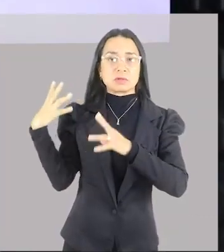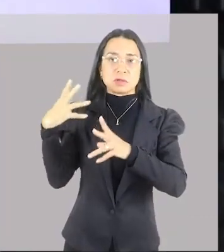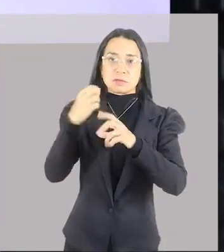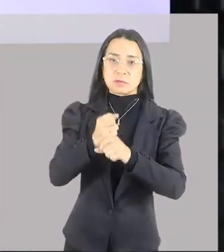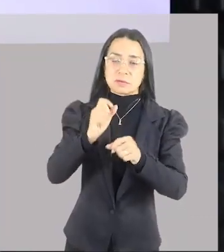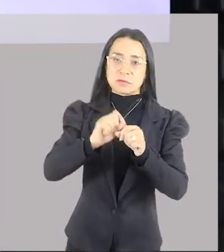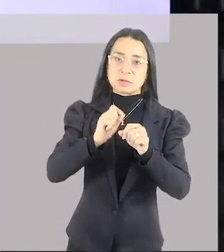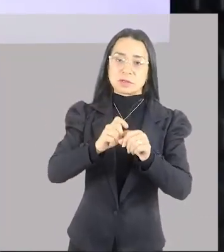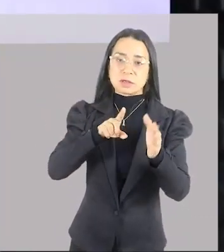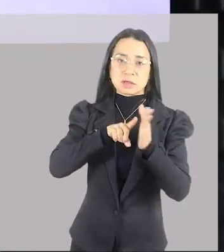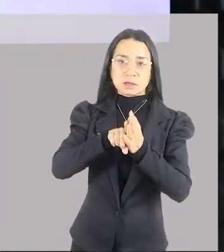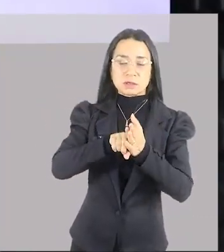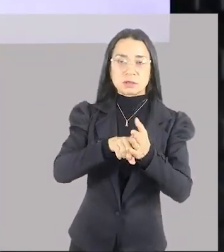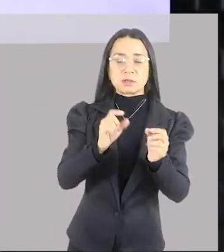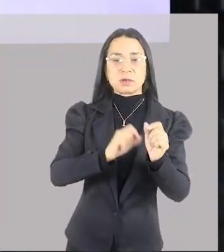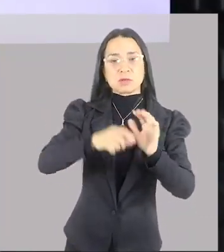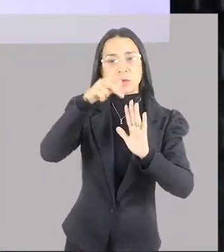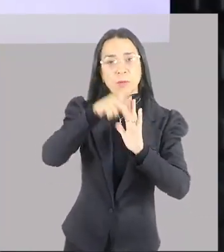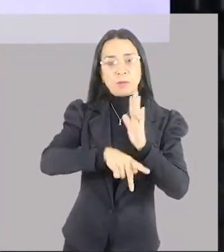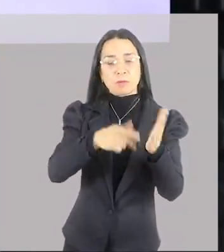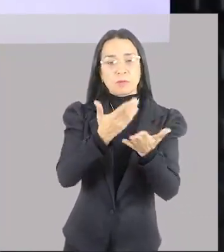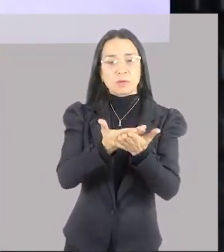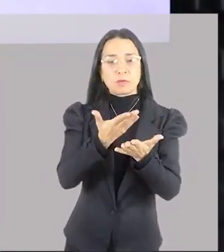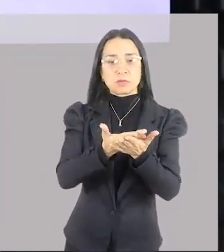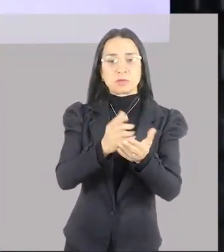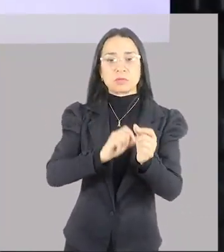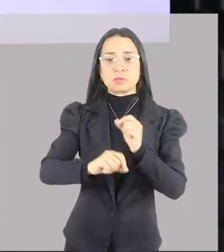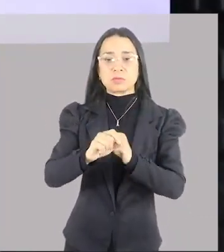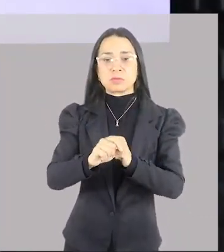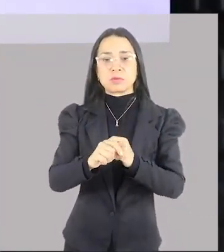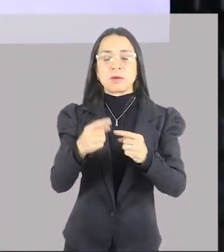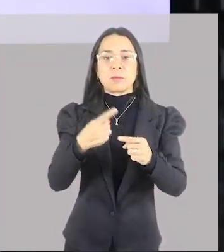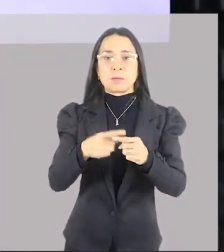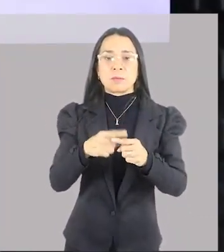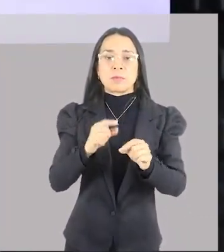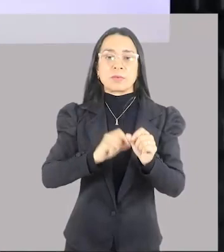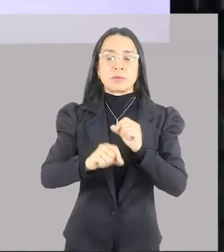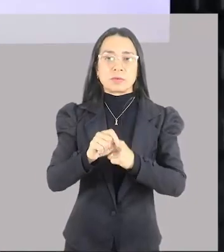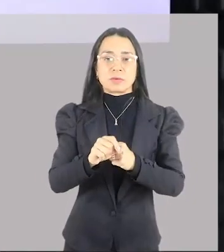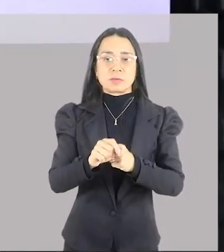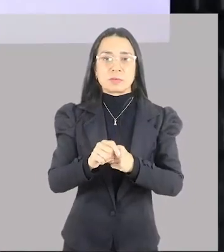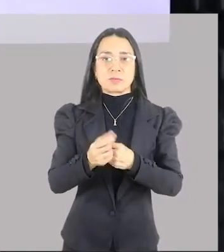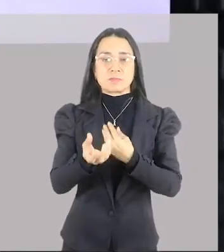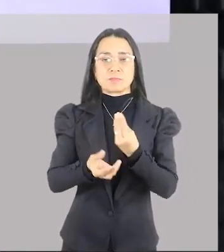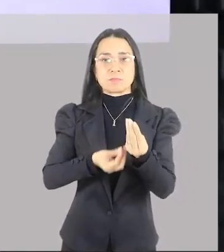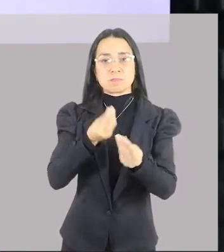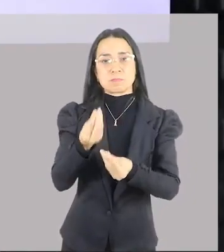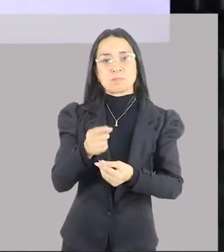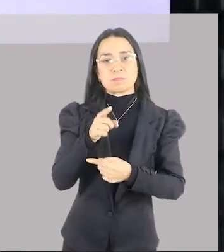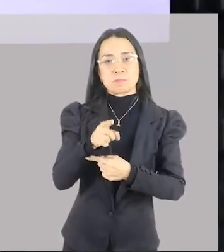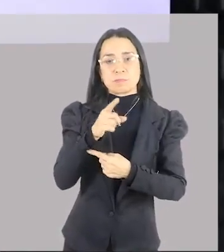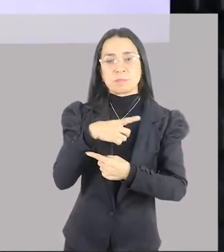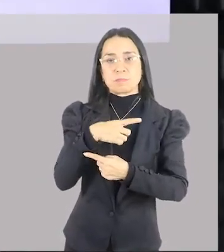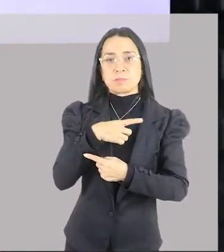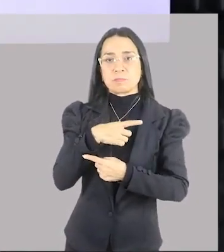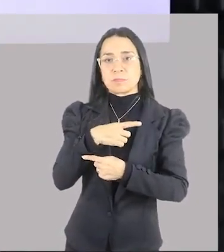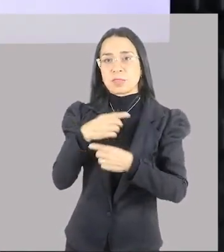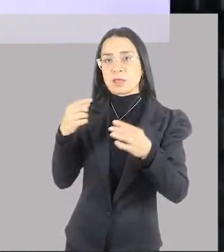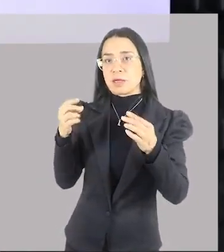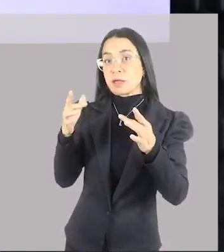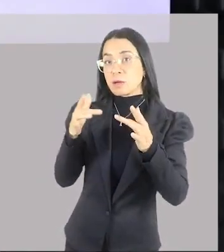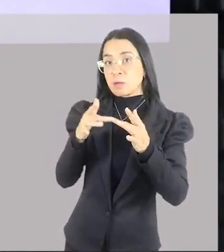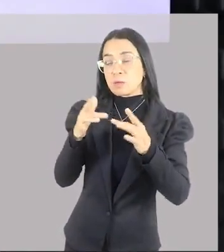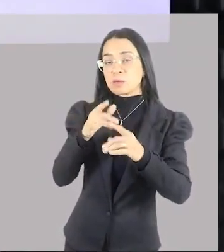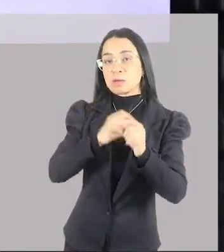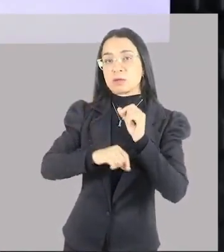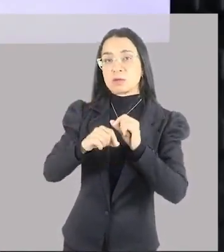que estão no plano de estudo de vocês, até porque é dessa forma que vocês vão ter familiaridade com o